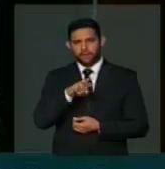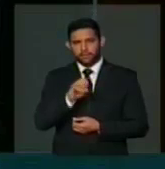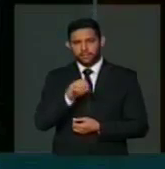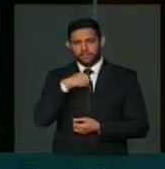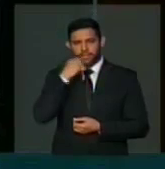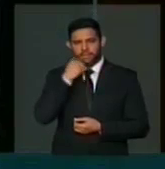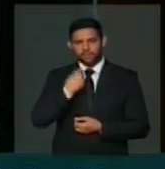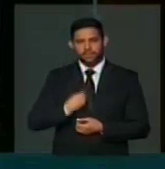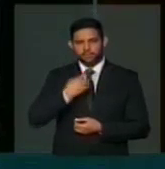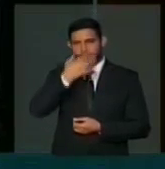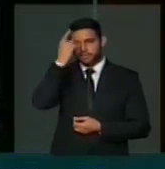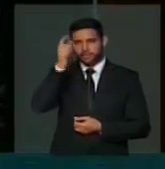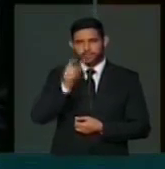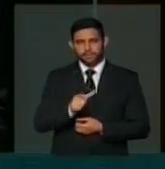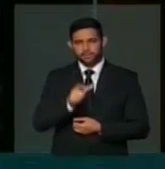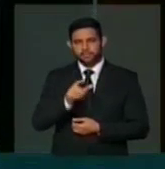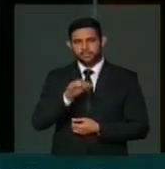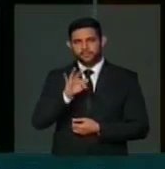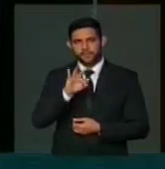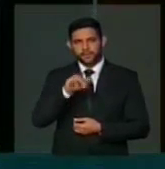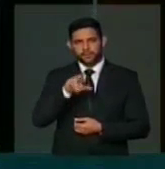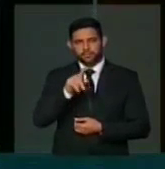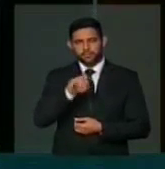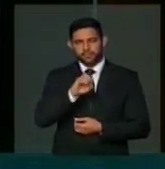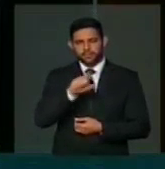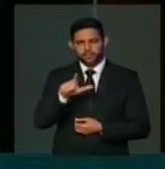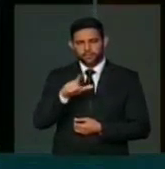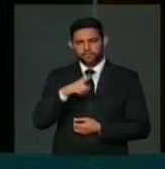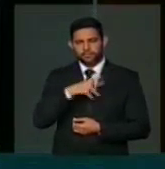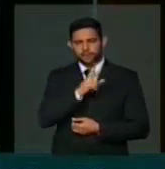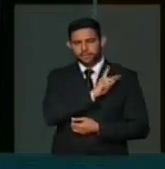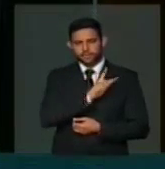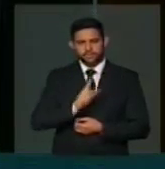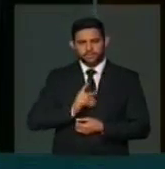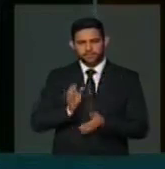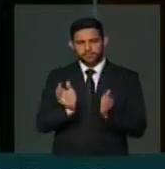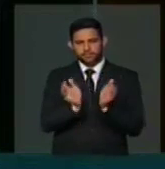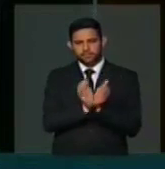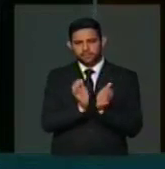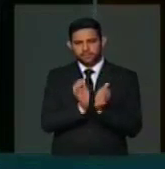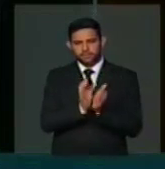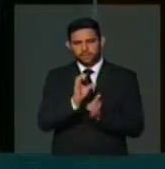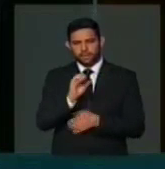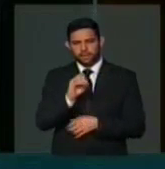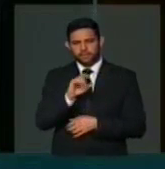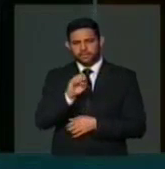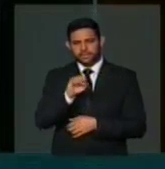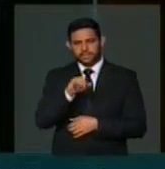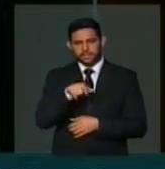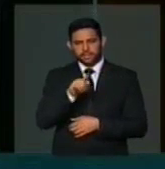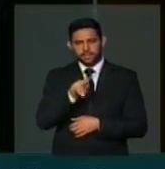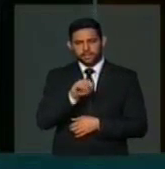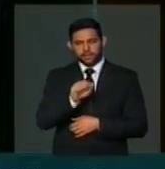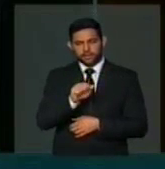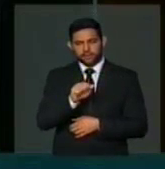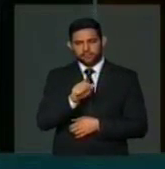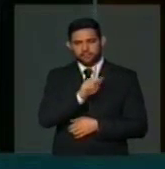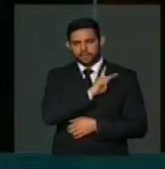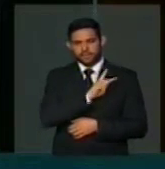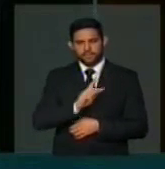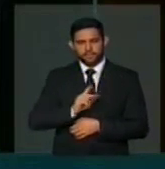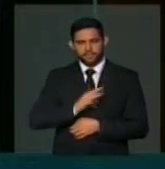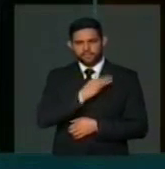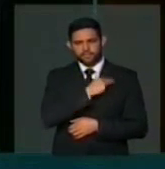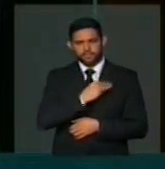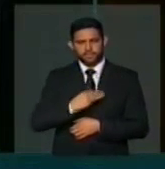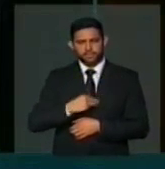senadores na pessoa do senador Fernando Bezerra, presidente do meu partido, Carlos Siqueira, presidente e